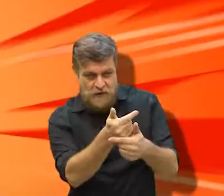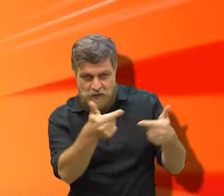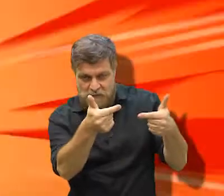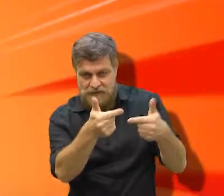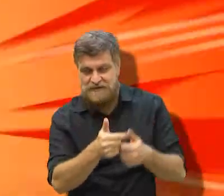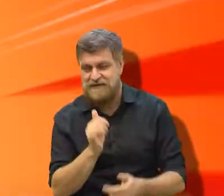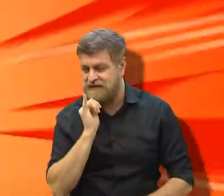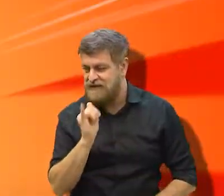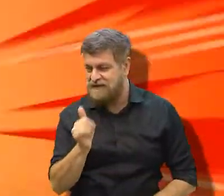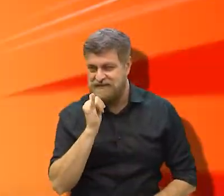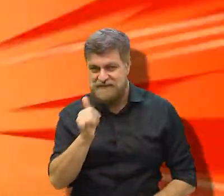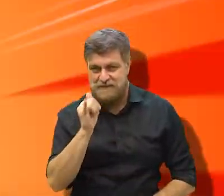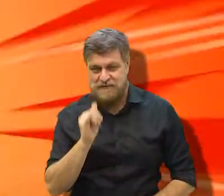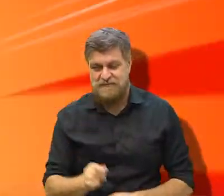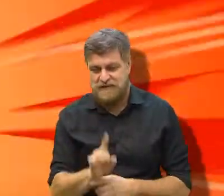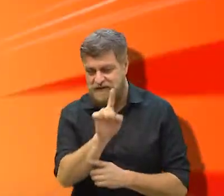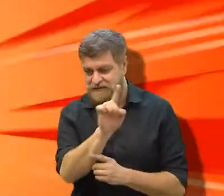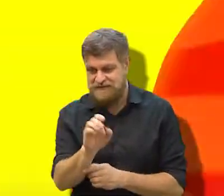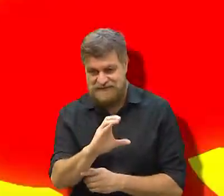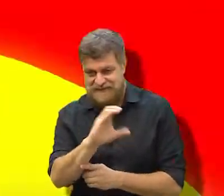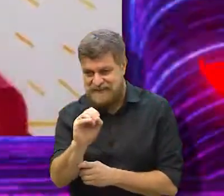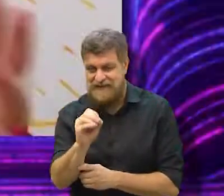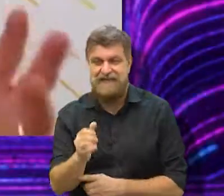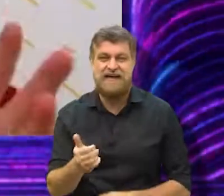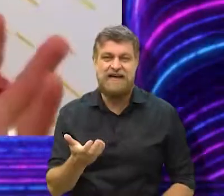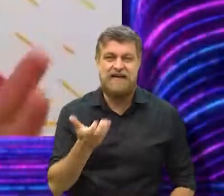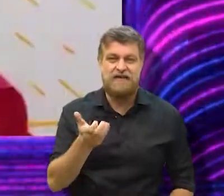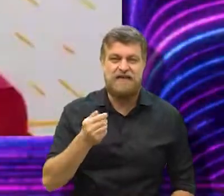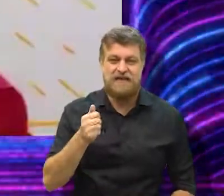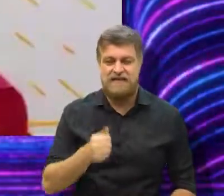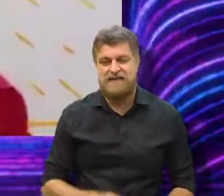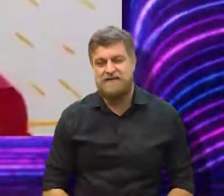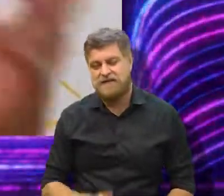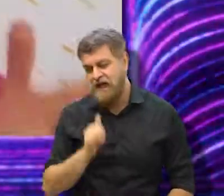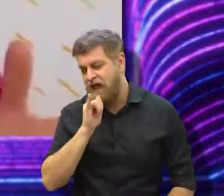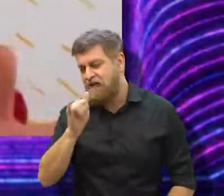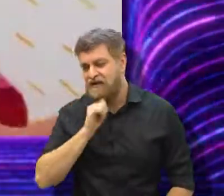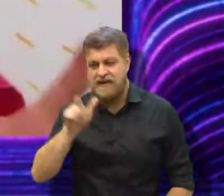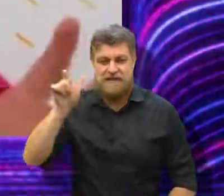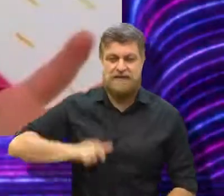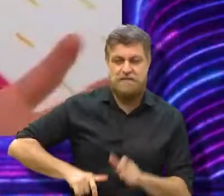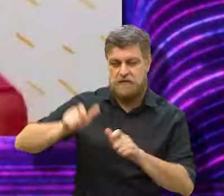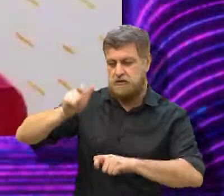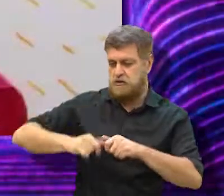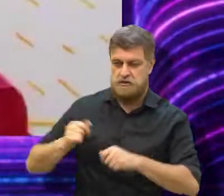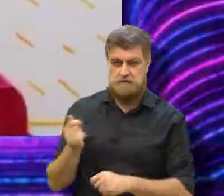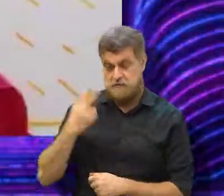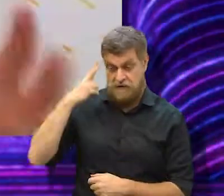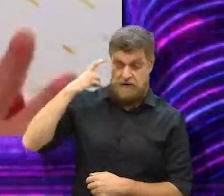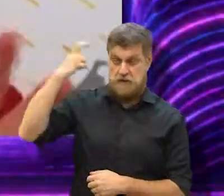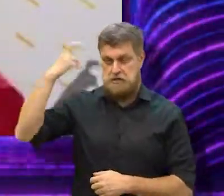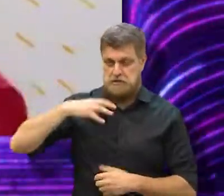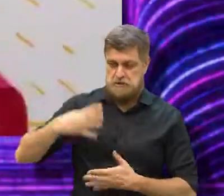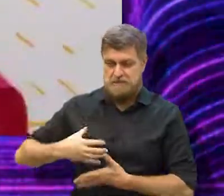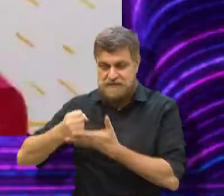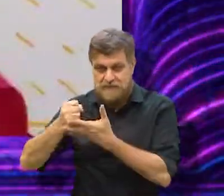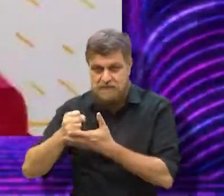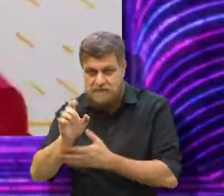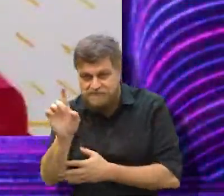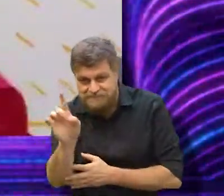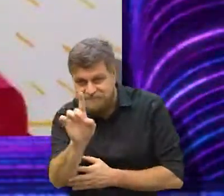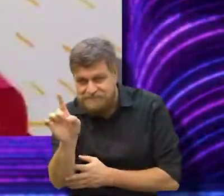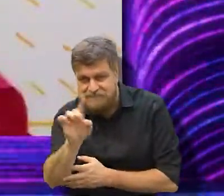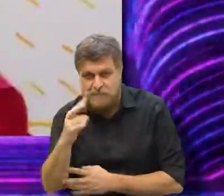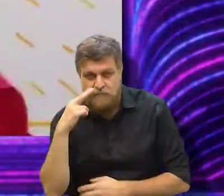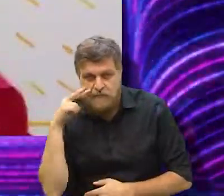comédia. Eu sempre falo aqui, quando eu tô falando do Zeca, eu adoraria falar que foi o Bergman que me salvou, que foi Stanley Kubrick que me salvou, mas